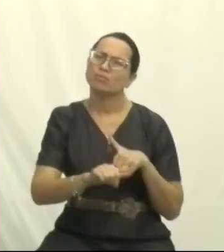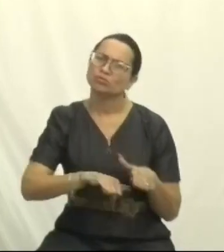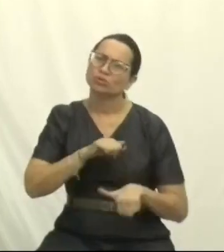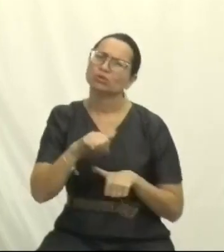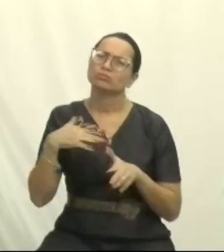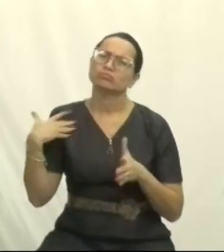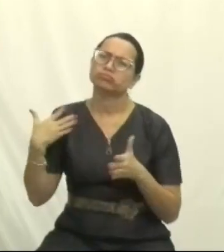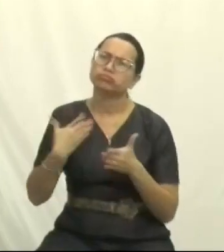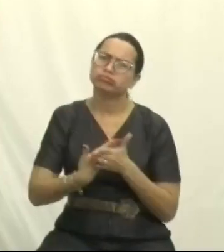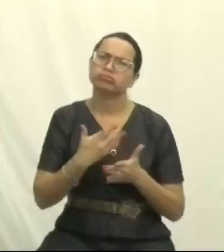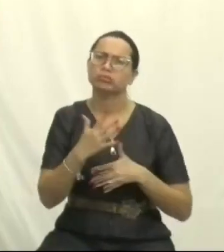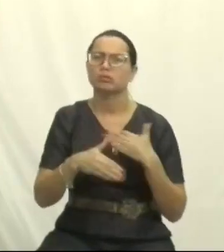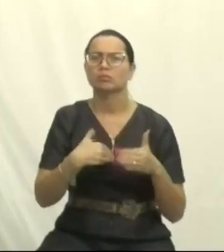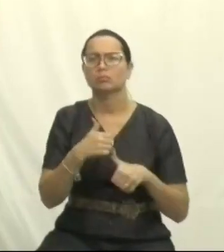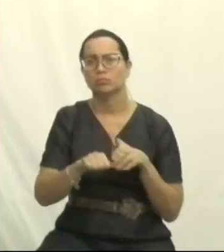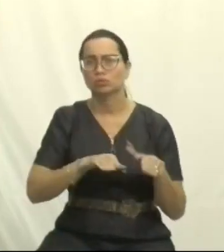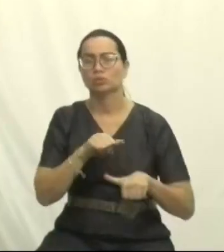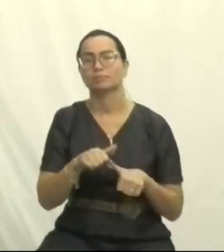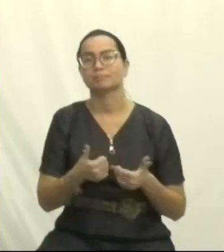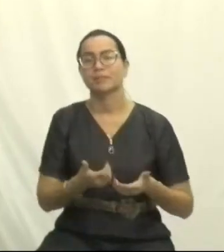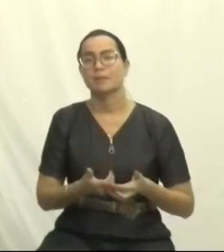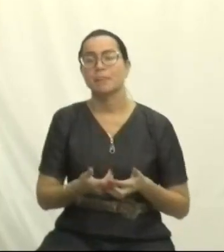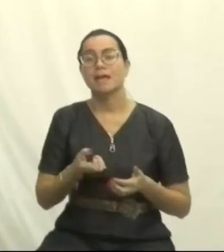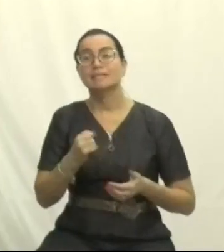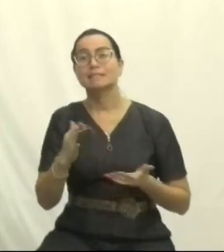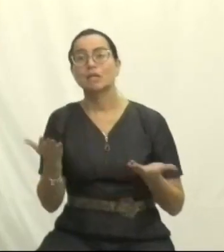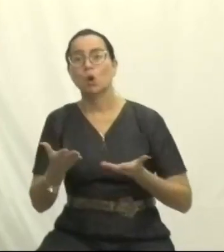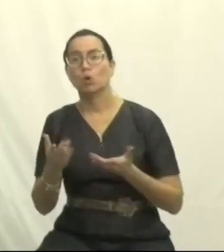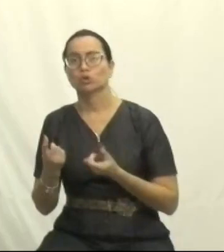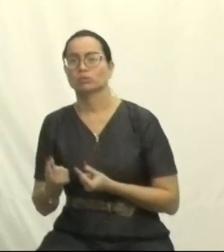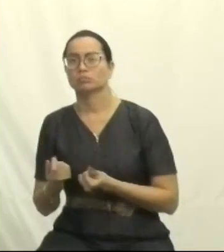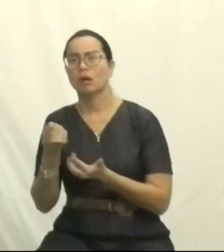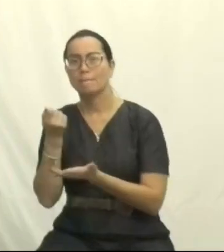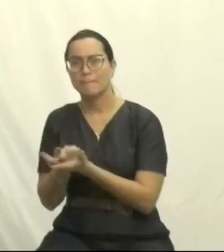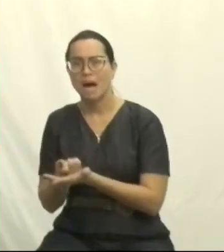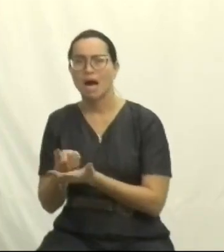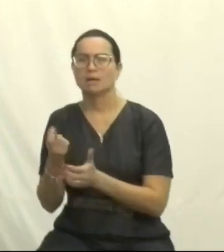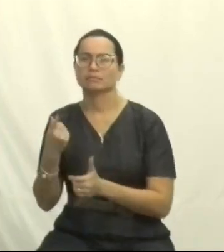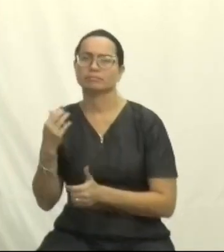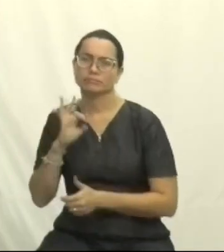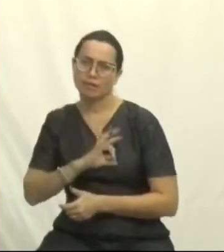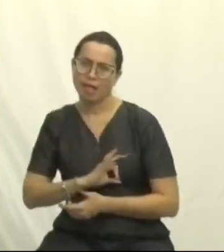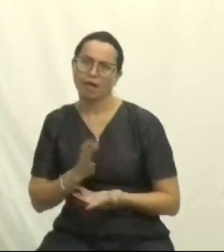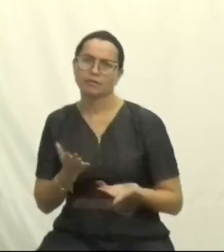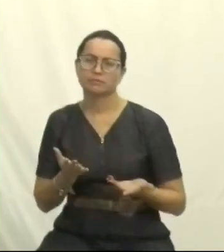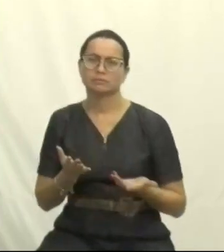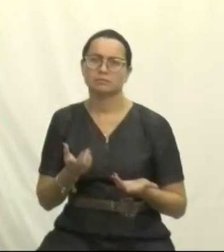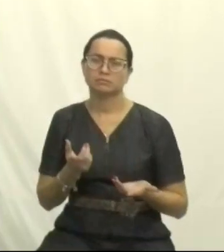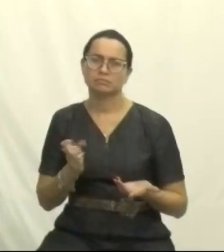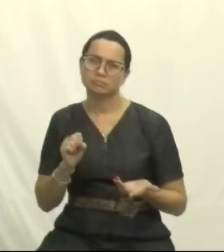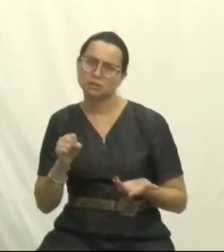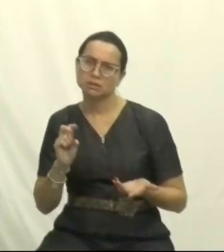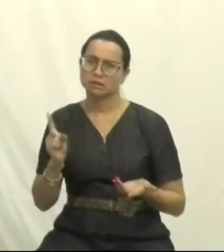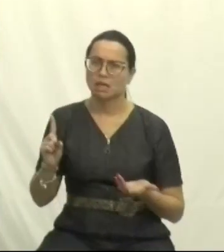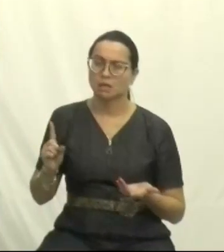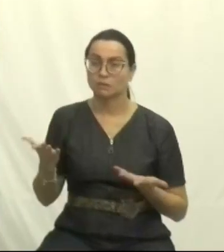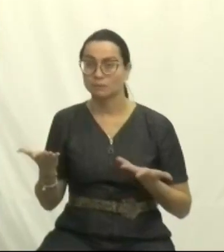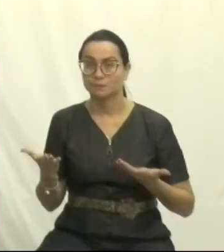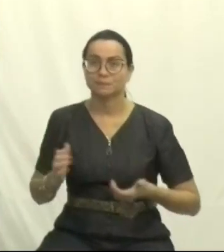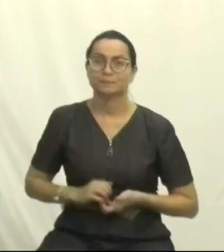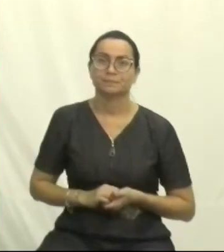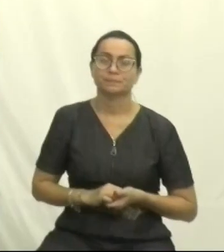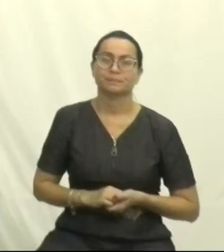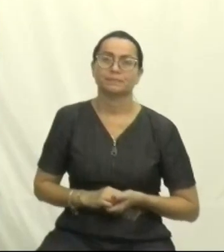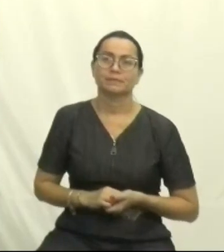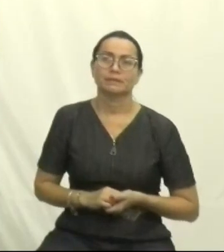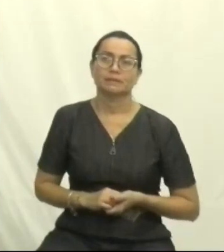esse trabalho do bombeiro comunitário, se hoje eles são remunerados, se eles não são. Deixa o Major Fernandes falar que ele